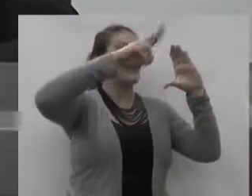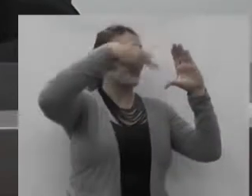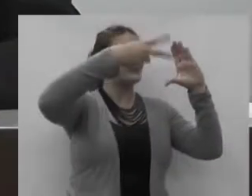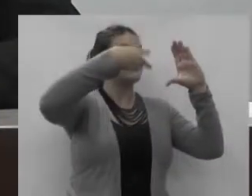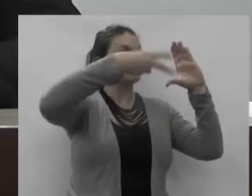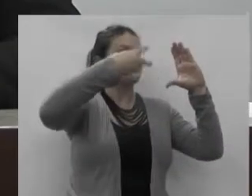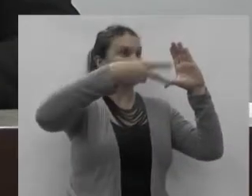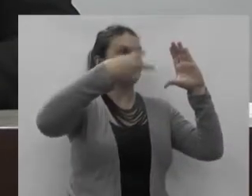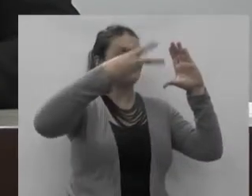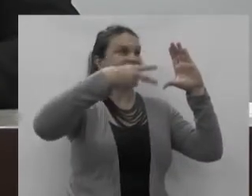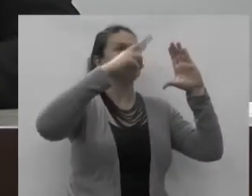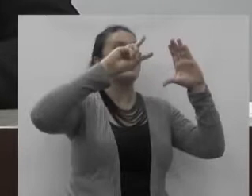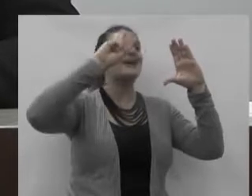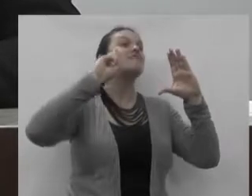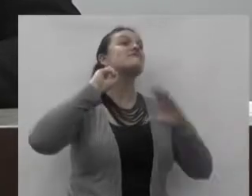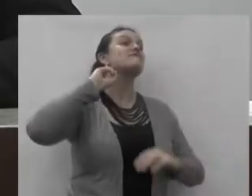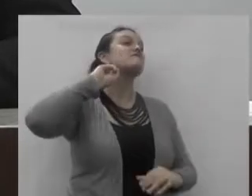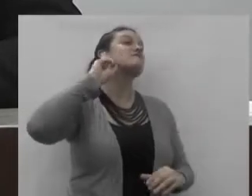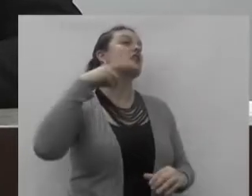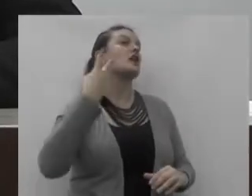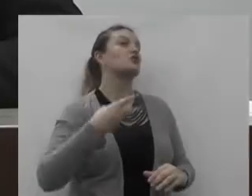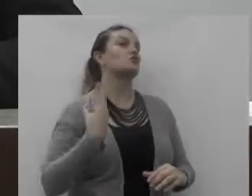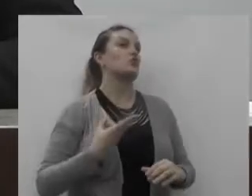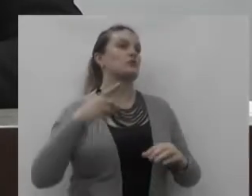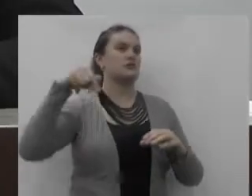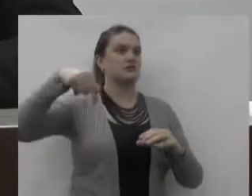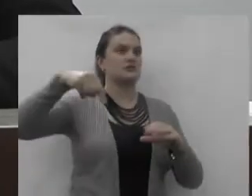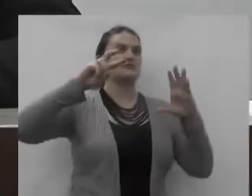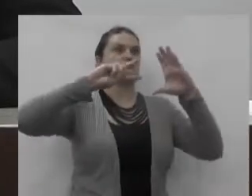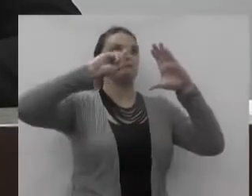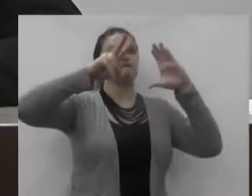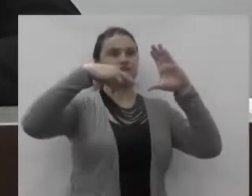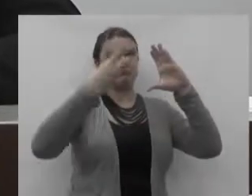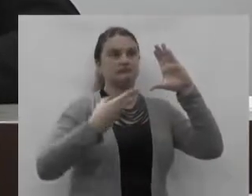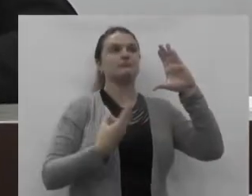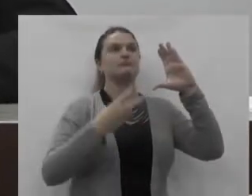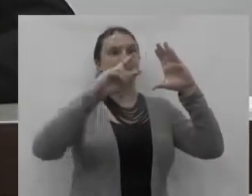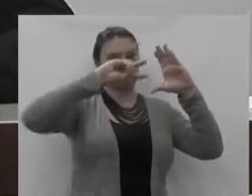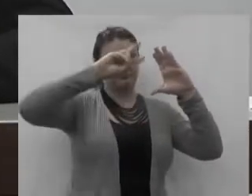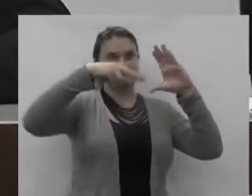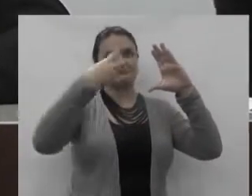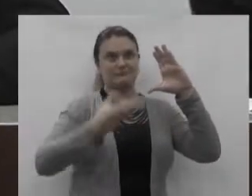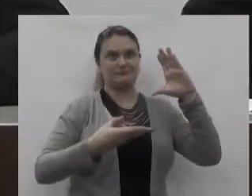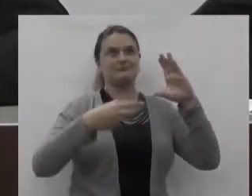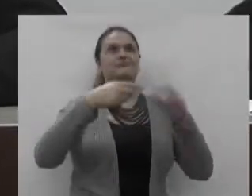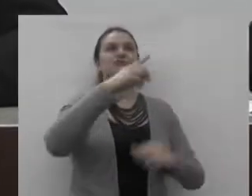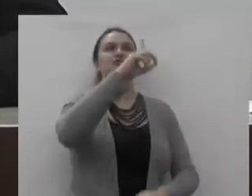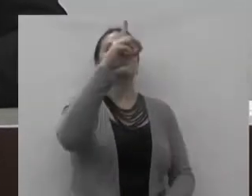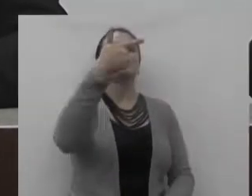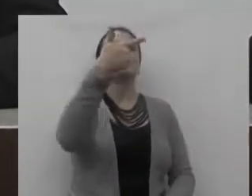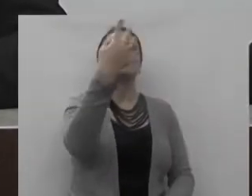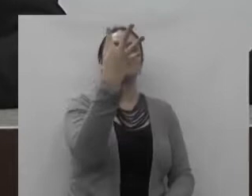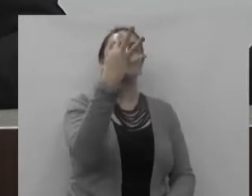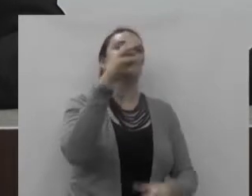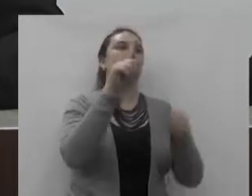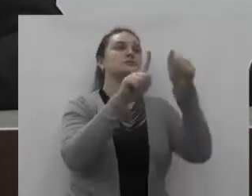da Vitória, Estado do Paraná, do dia 24 de setembro de